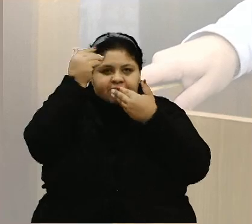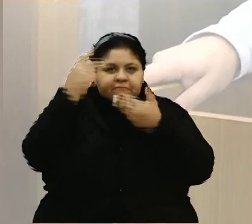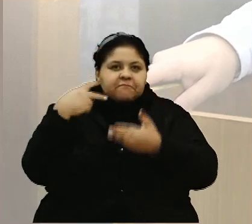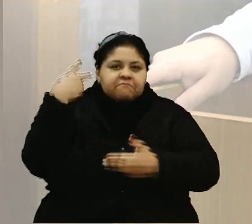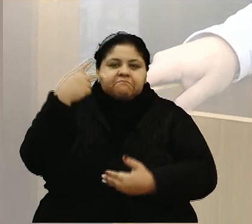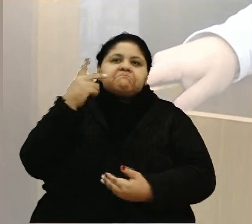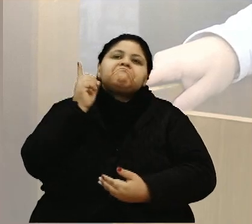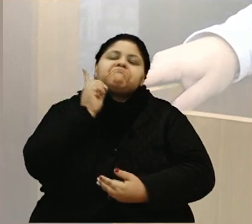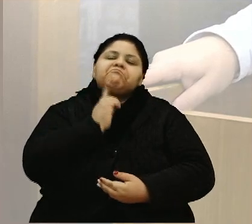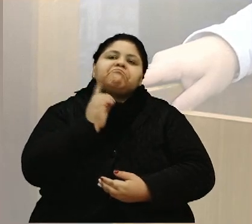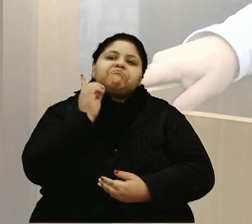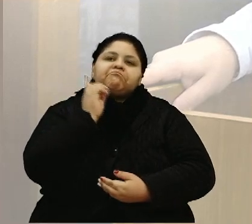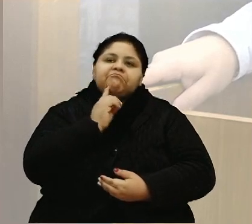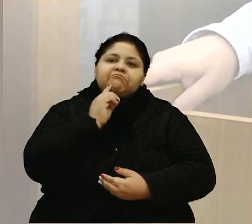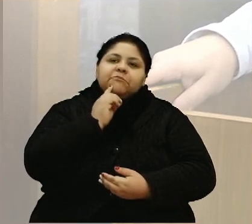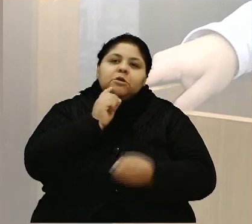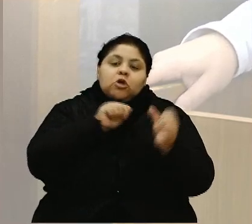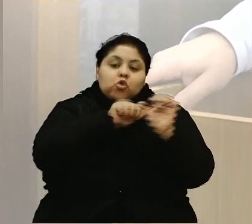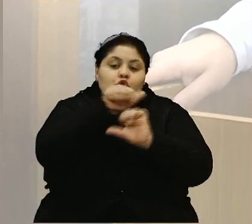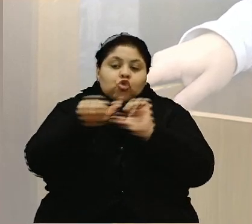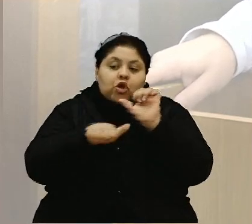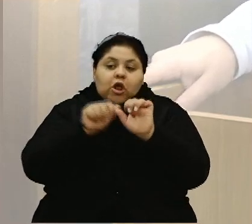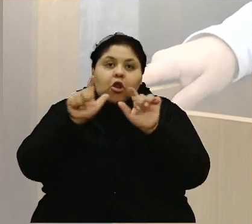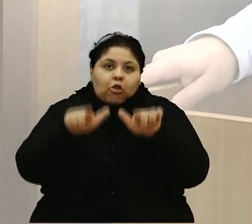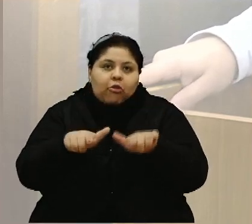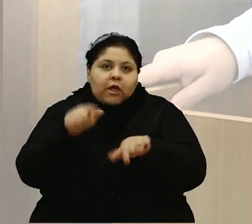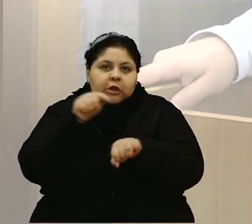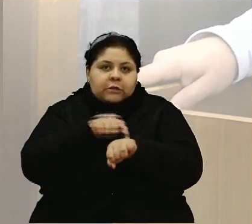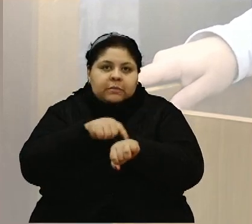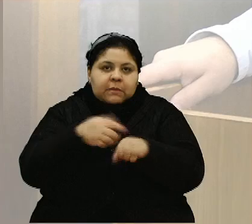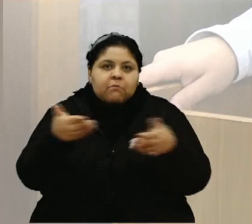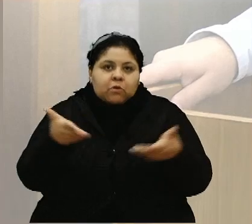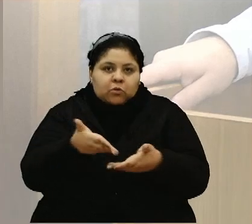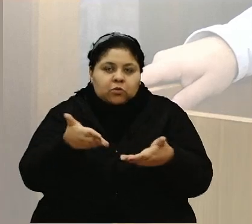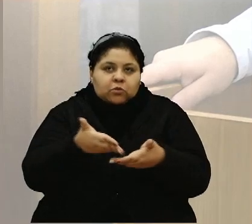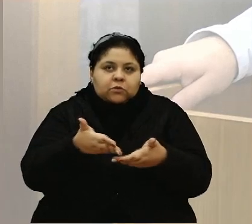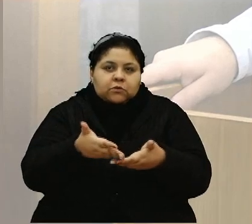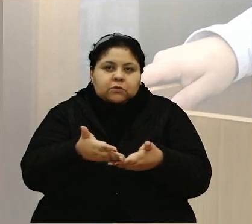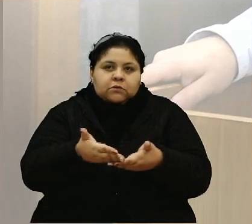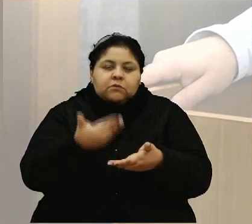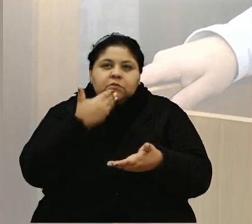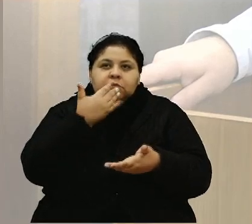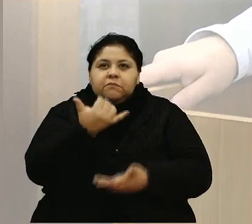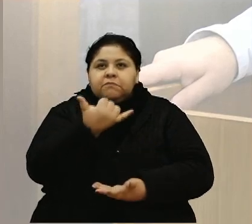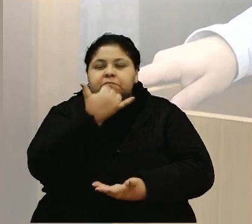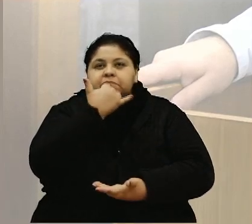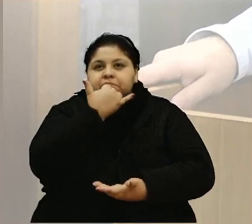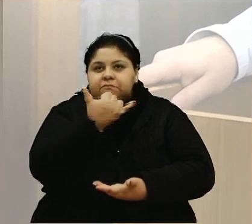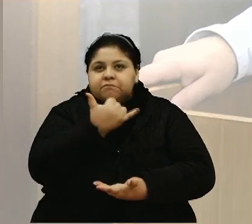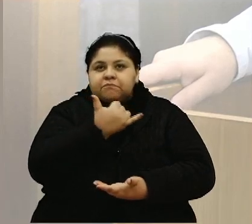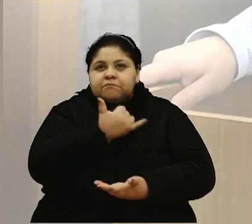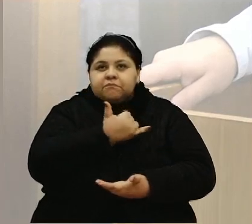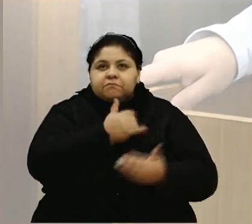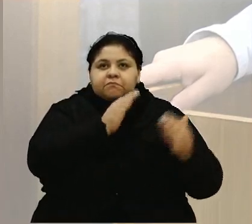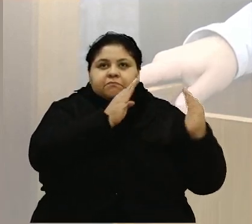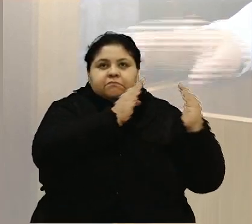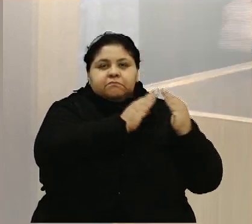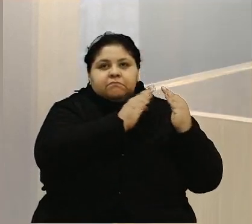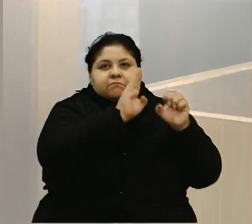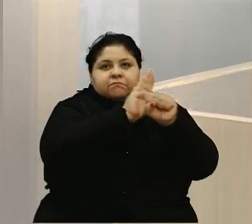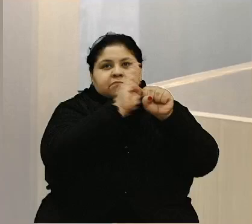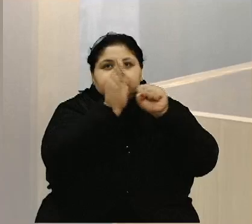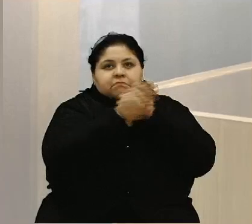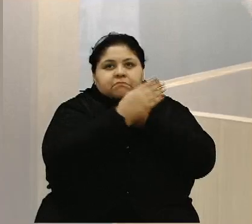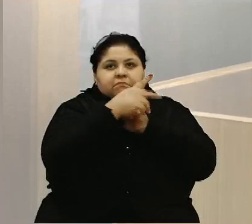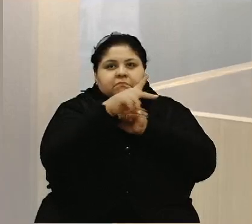Renato Oliveira pela cedência do espaço do tempo, pedir desculpas aos vizinhos do Planalto, mas enfim, aqui na